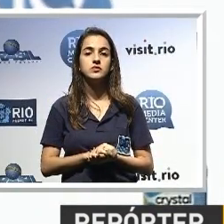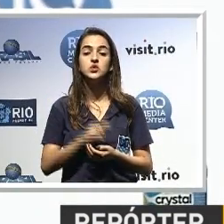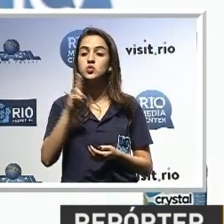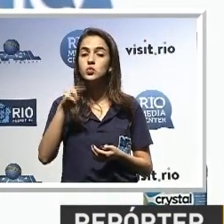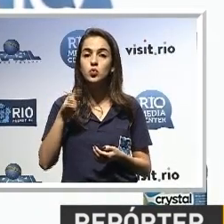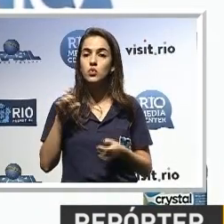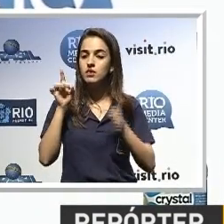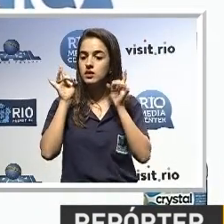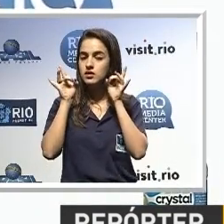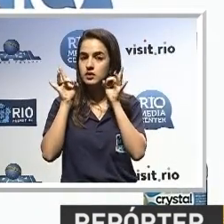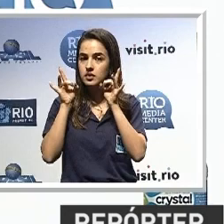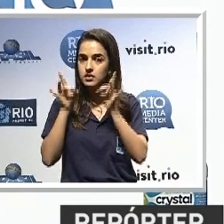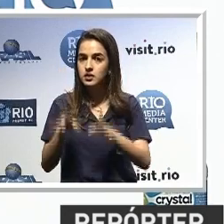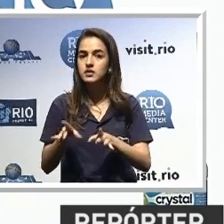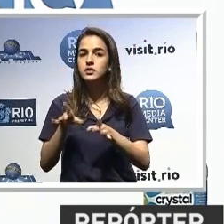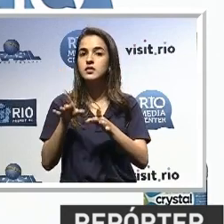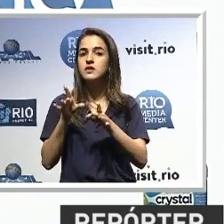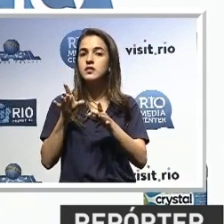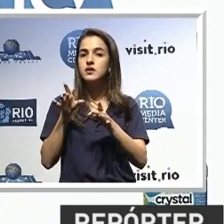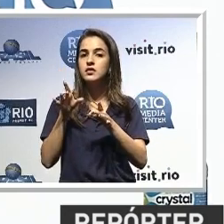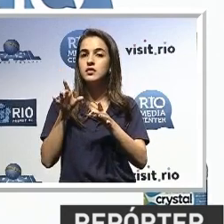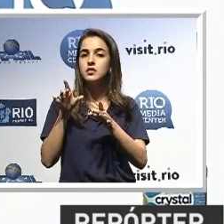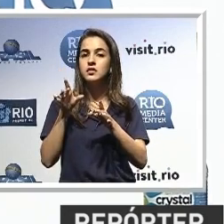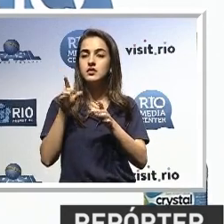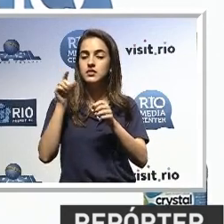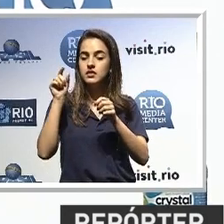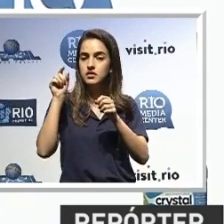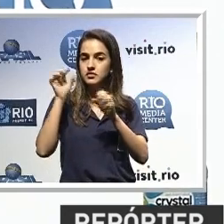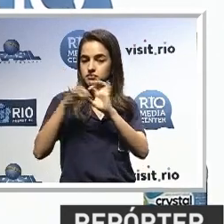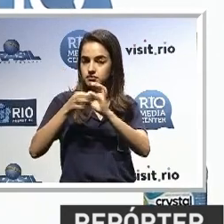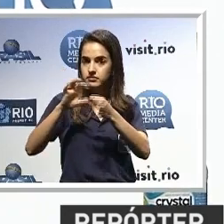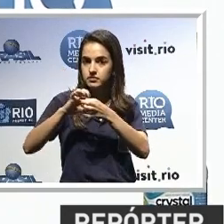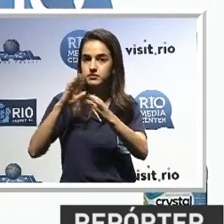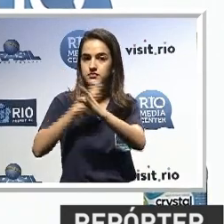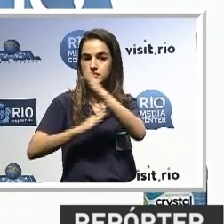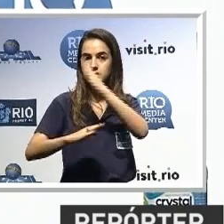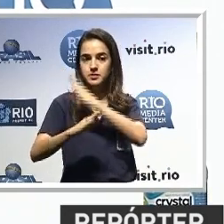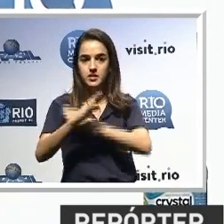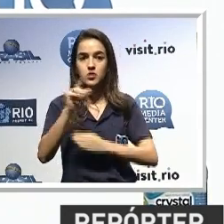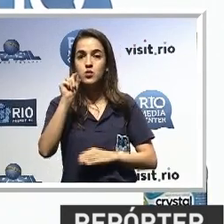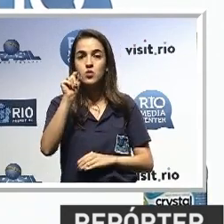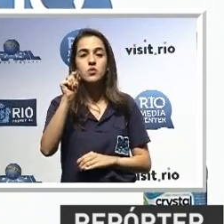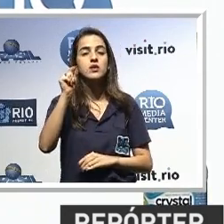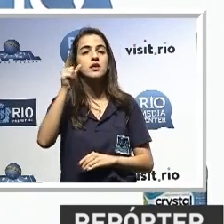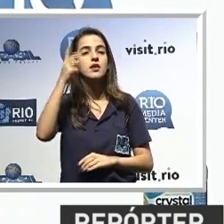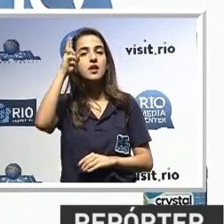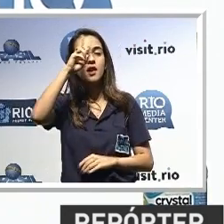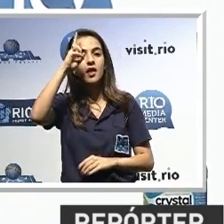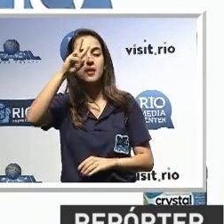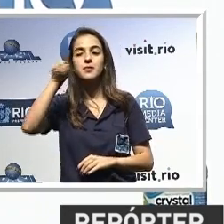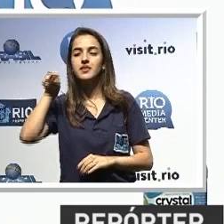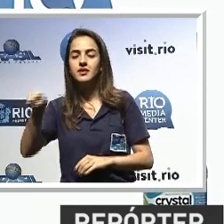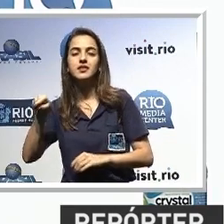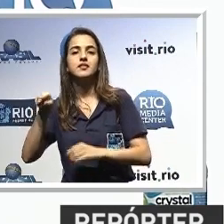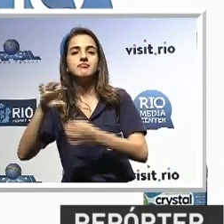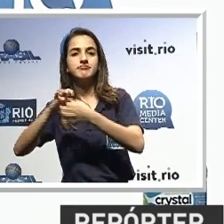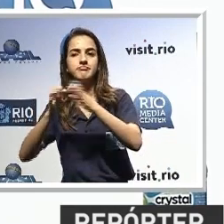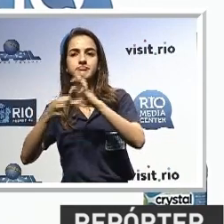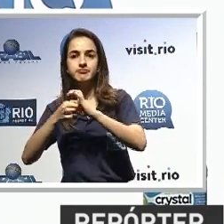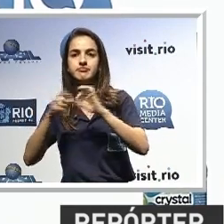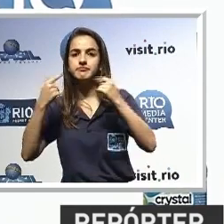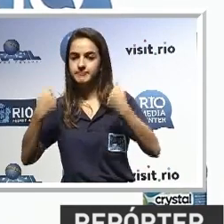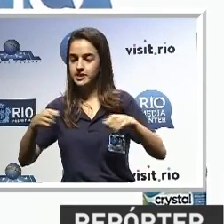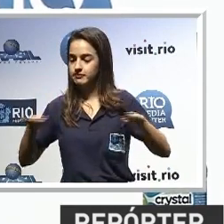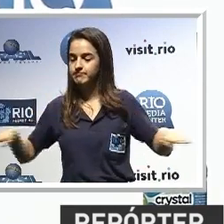de fazer jogos paralímpicos a altura do que foi feito nos Jogos Olímpicos Esse é um